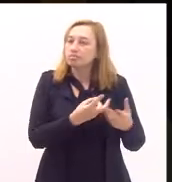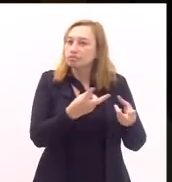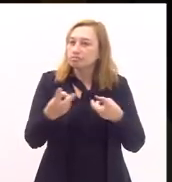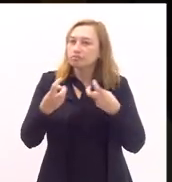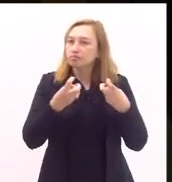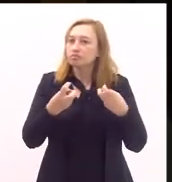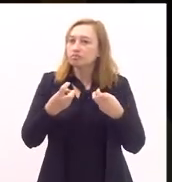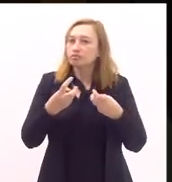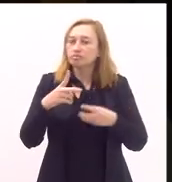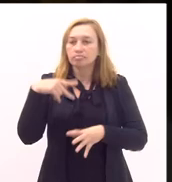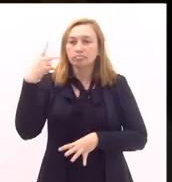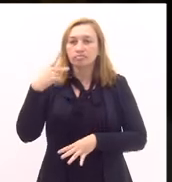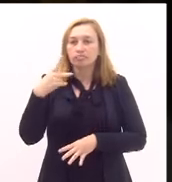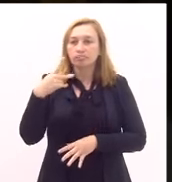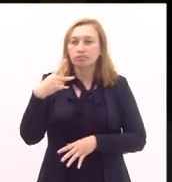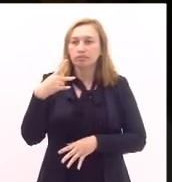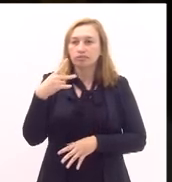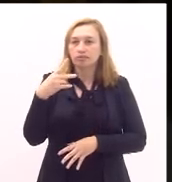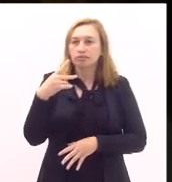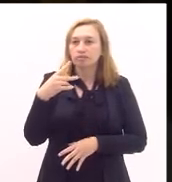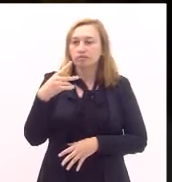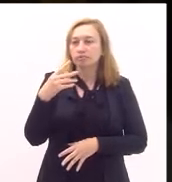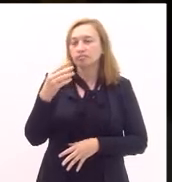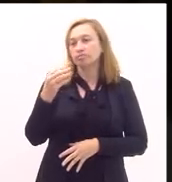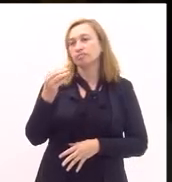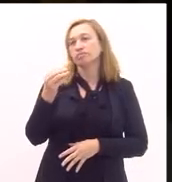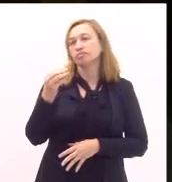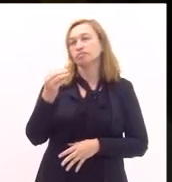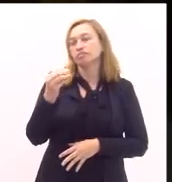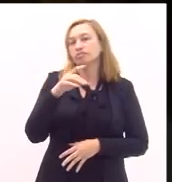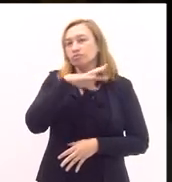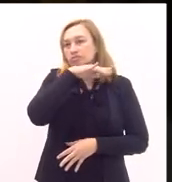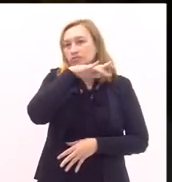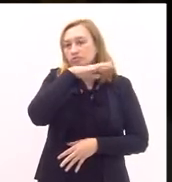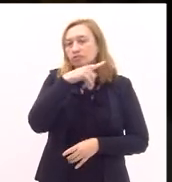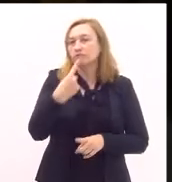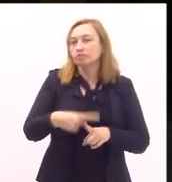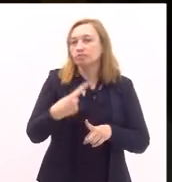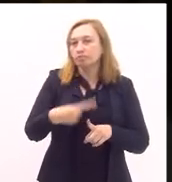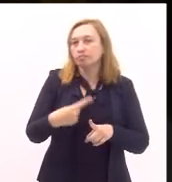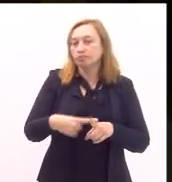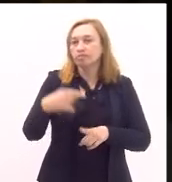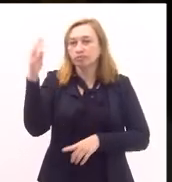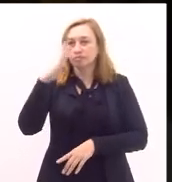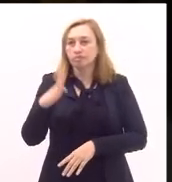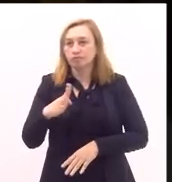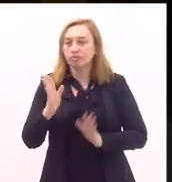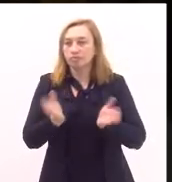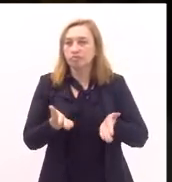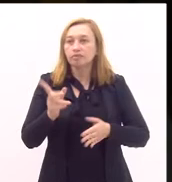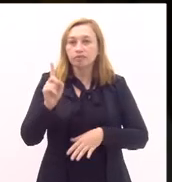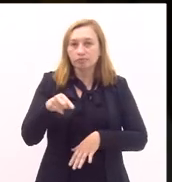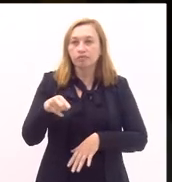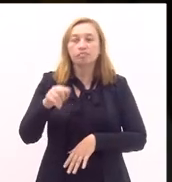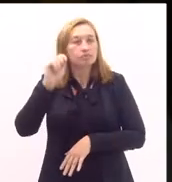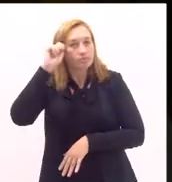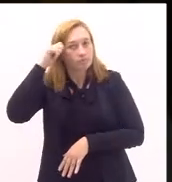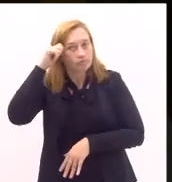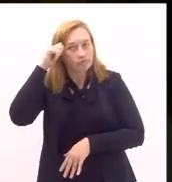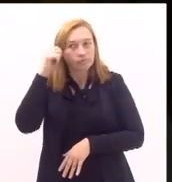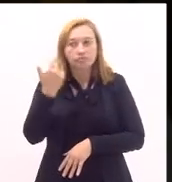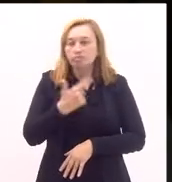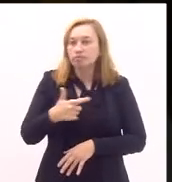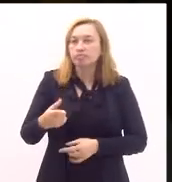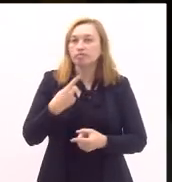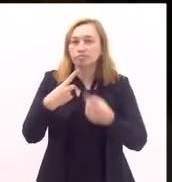essa política foi um fracasso total porque o Brasil hoje é predominantemente negro não